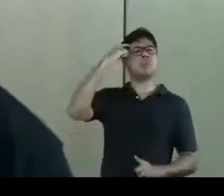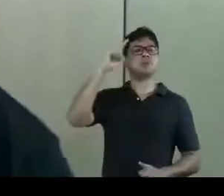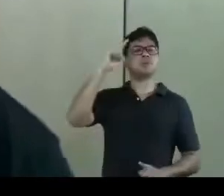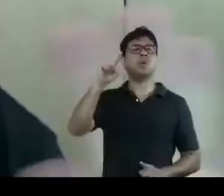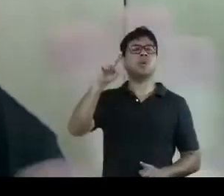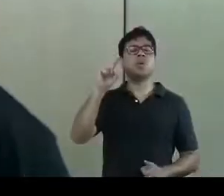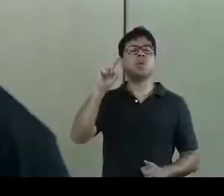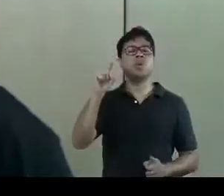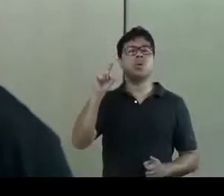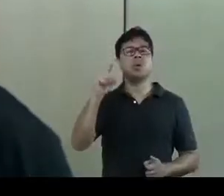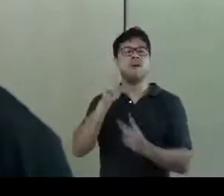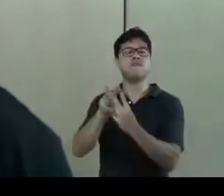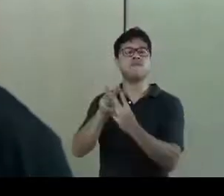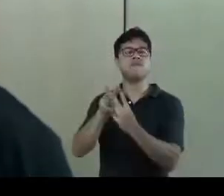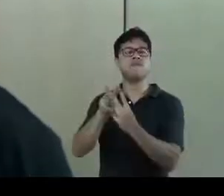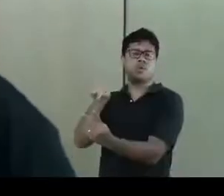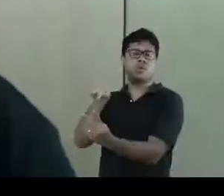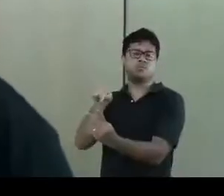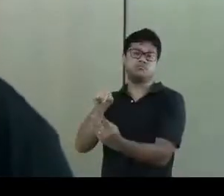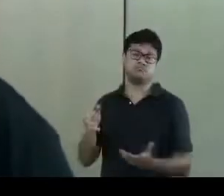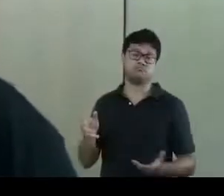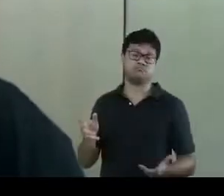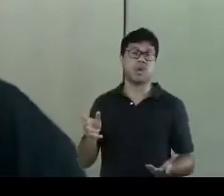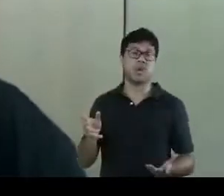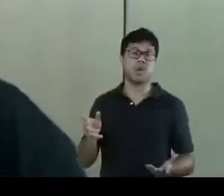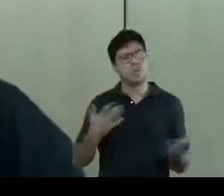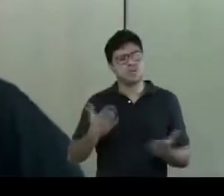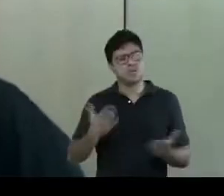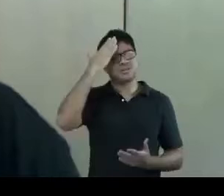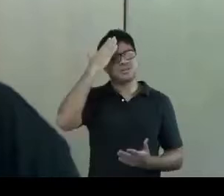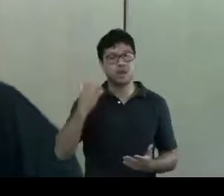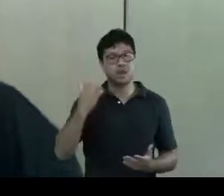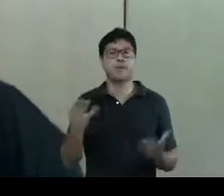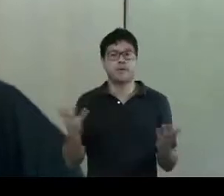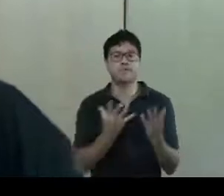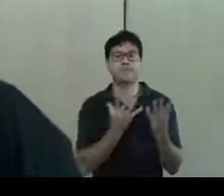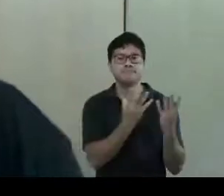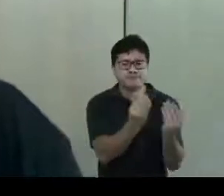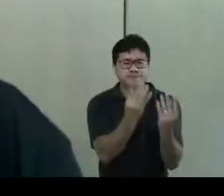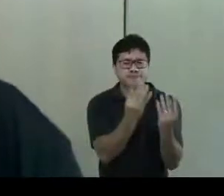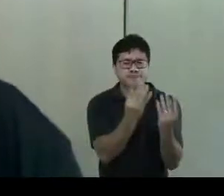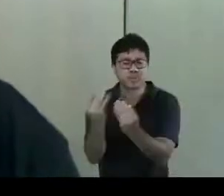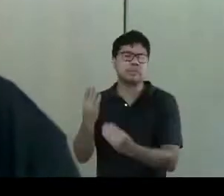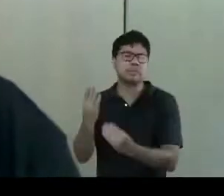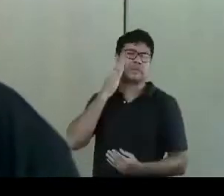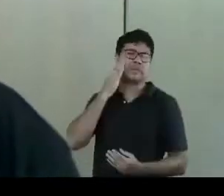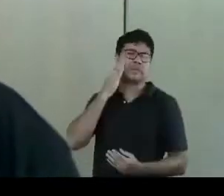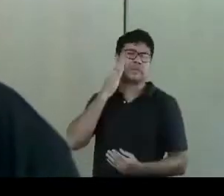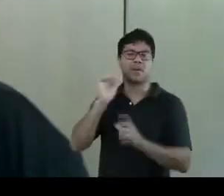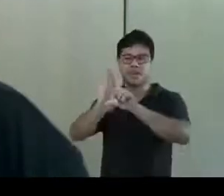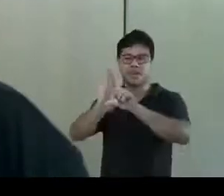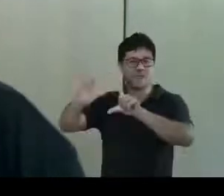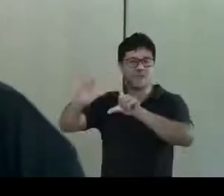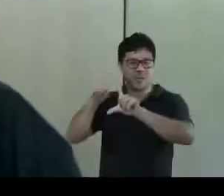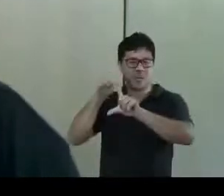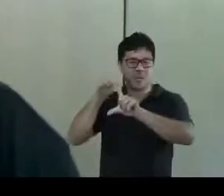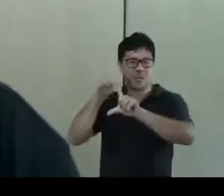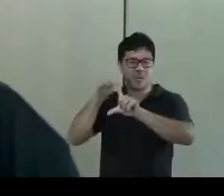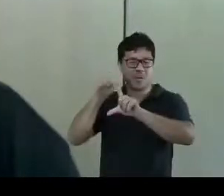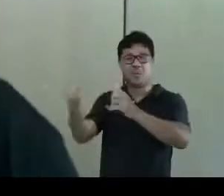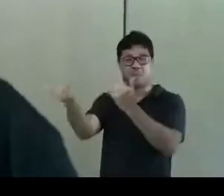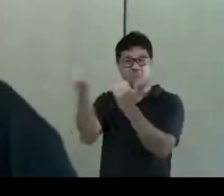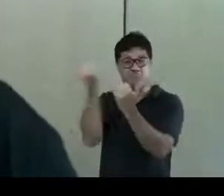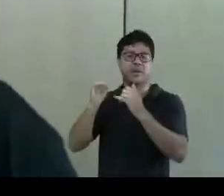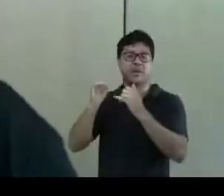que seria o virtual, né. A gente sabe hoje que, em grande medida, tudo que se produz nas plataformas